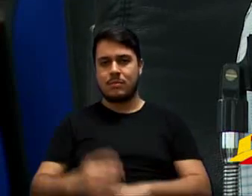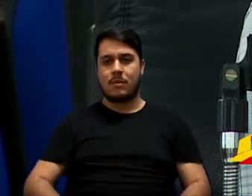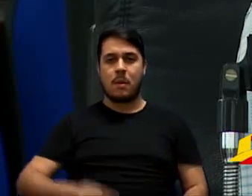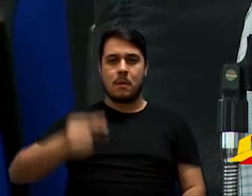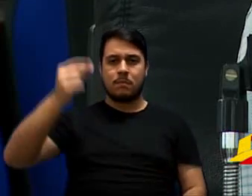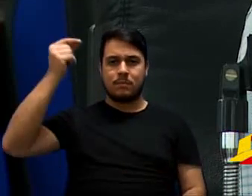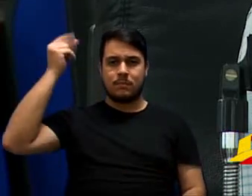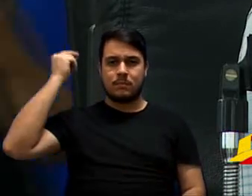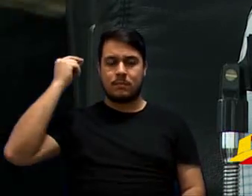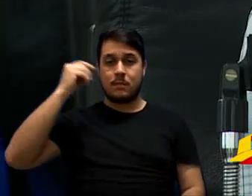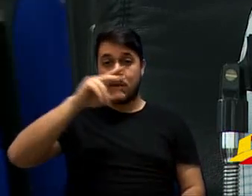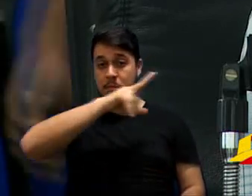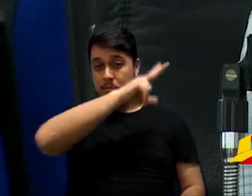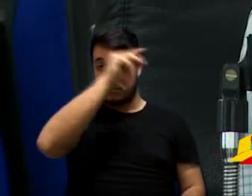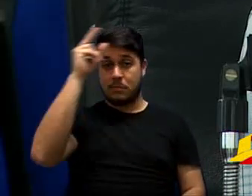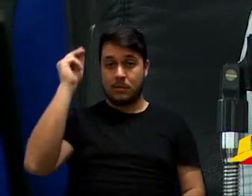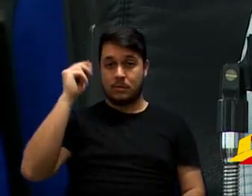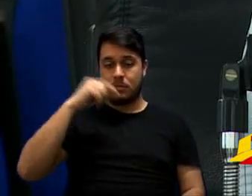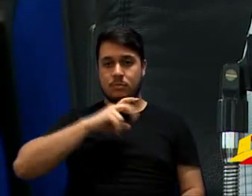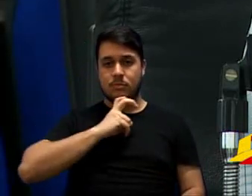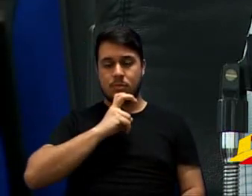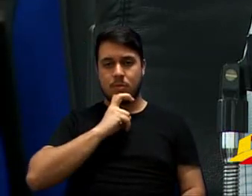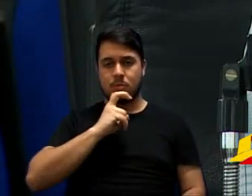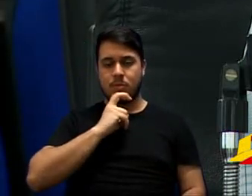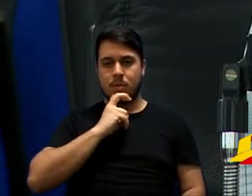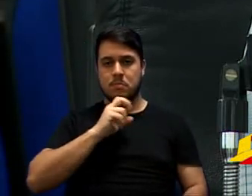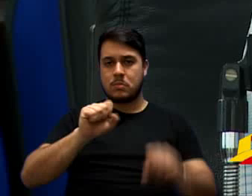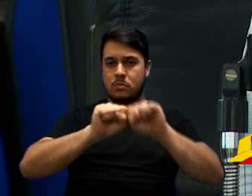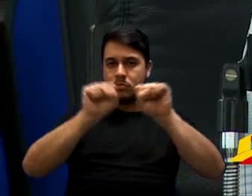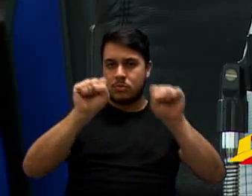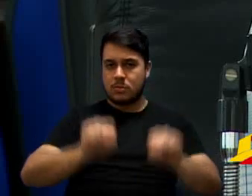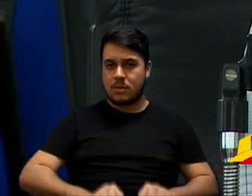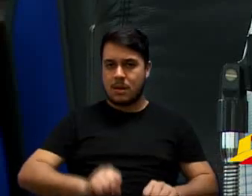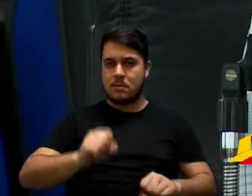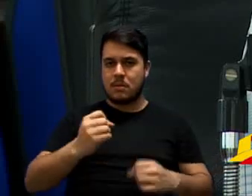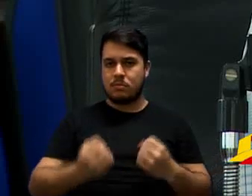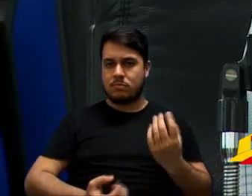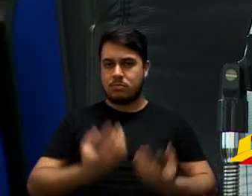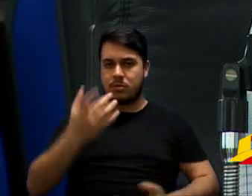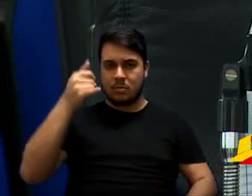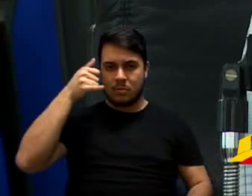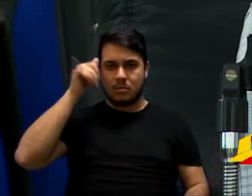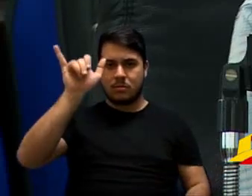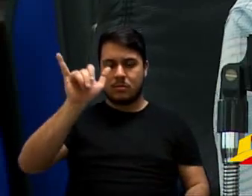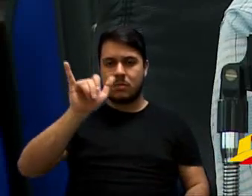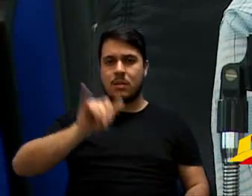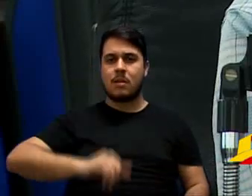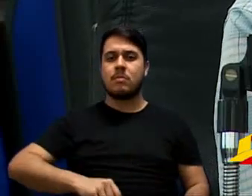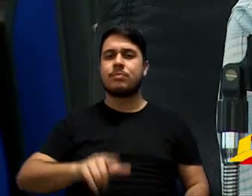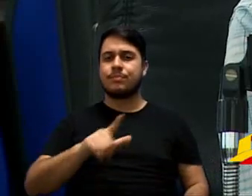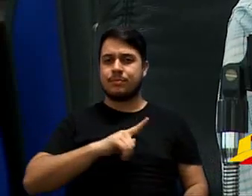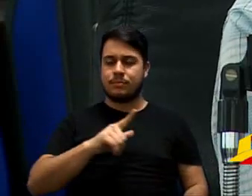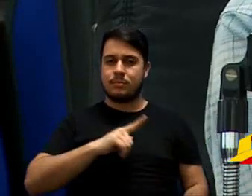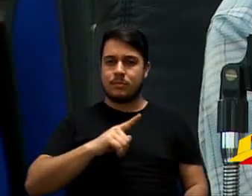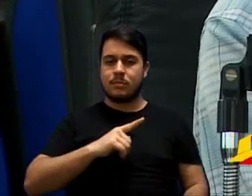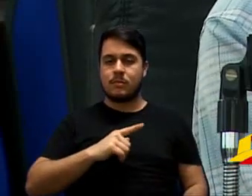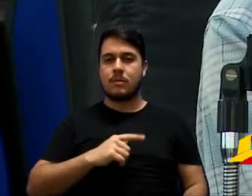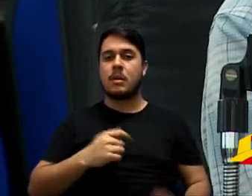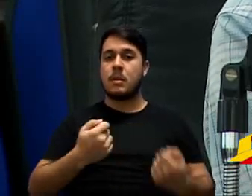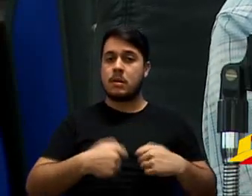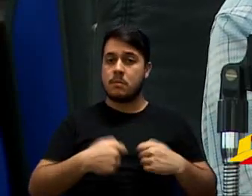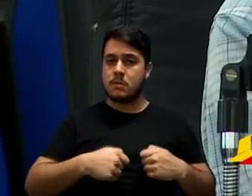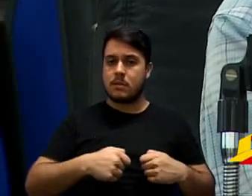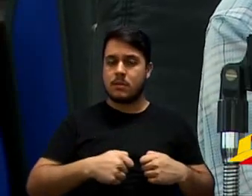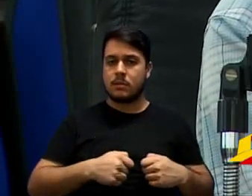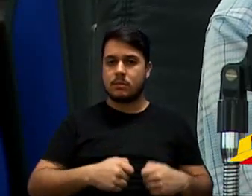um sistema de combate nós temos que preservar nós temos que instalar hidrômetros junto aos parques para a